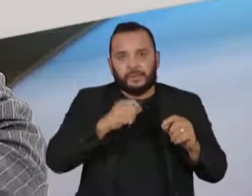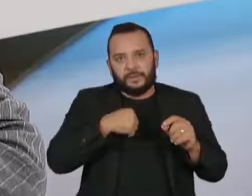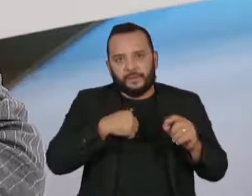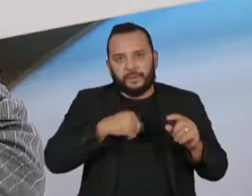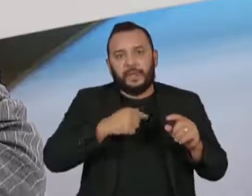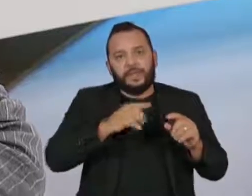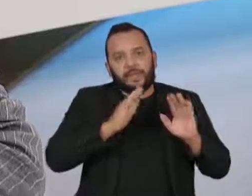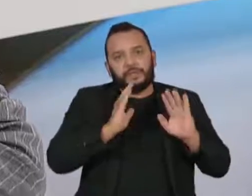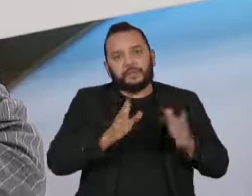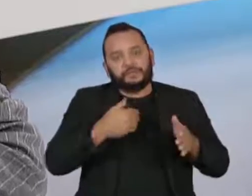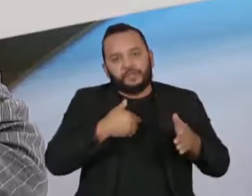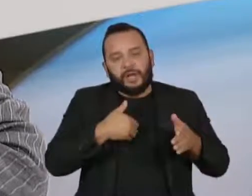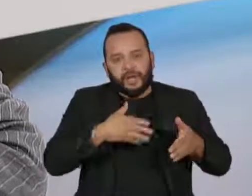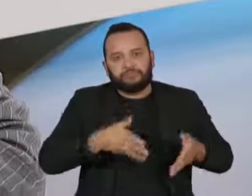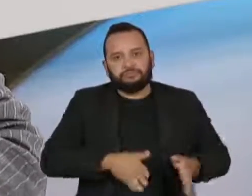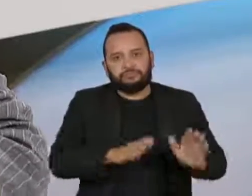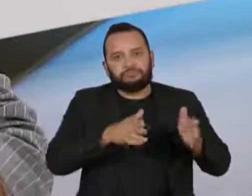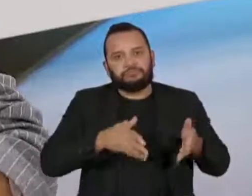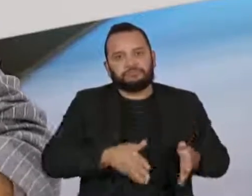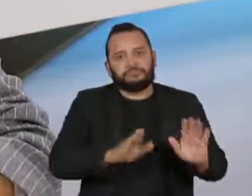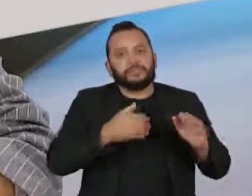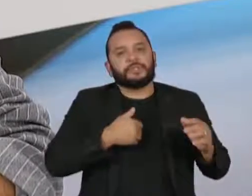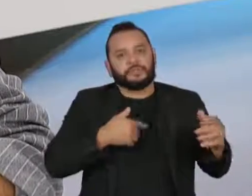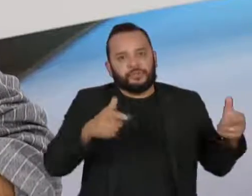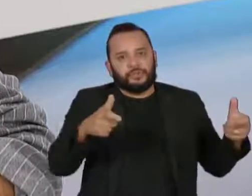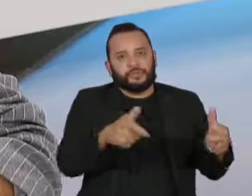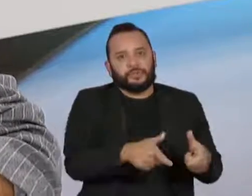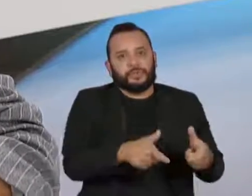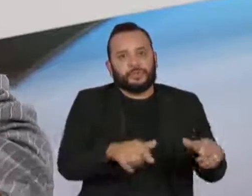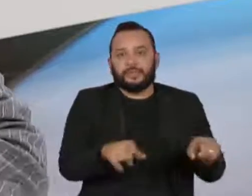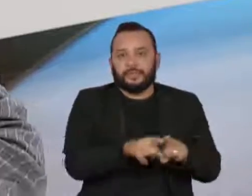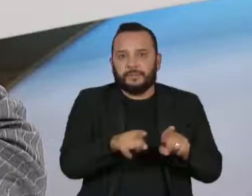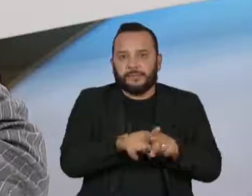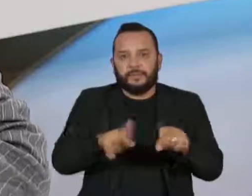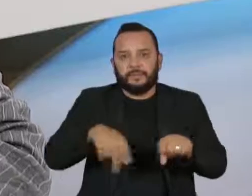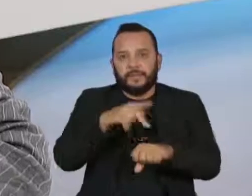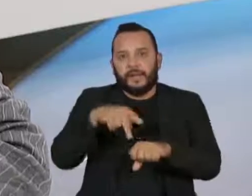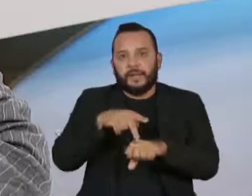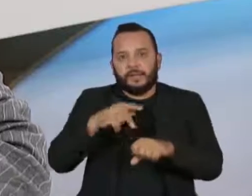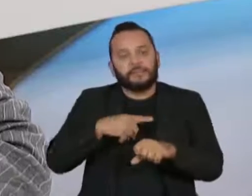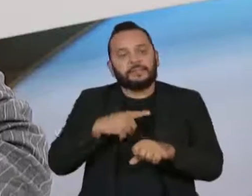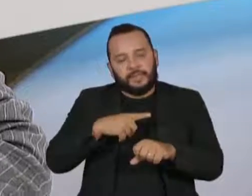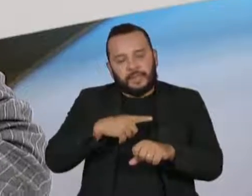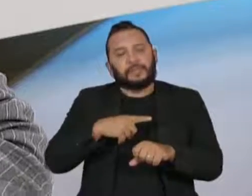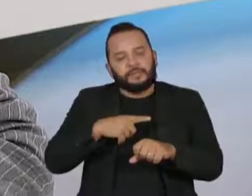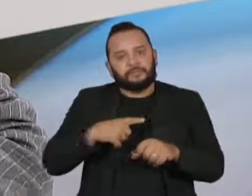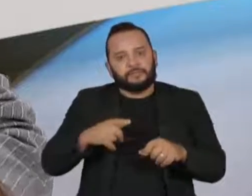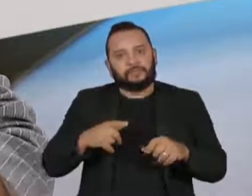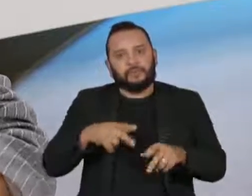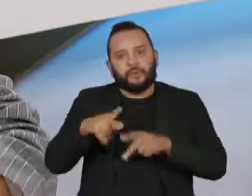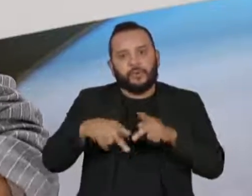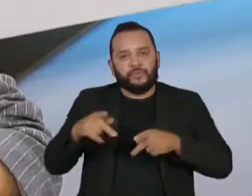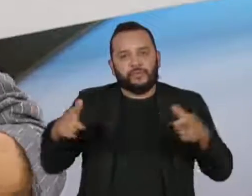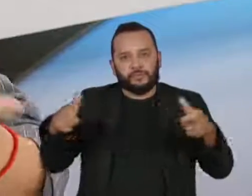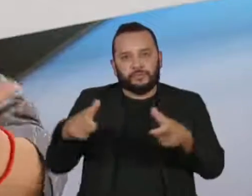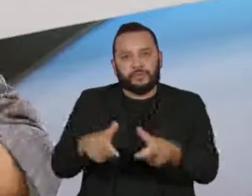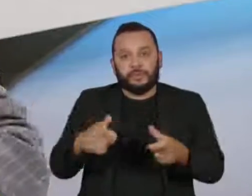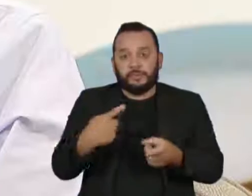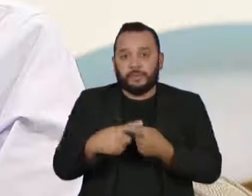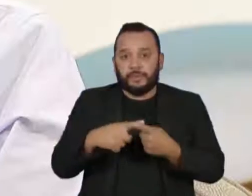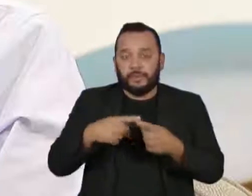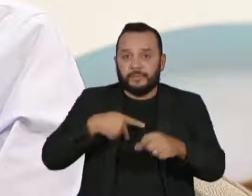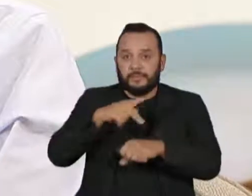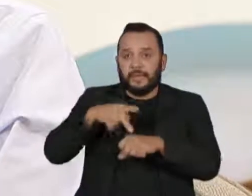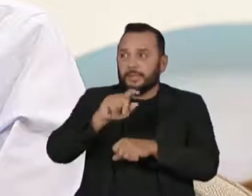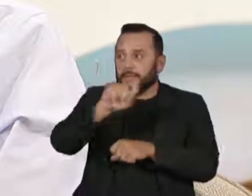cairia, causando assim impacto na taxa de crescimento das nações em que o aborto é legalizado e, consequentemente, um